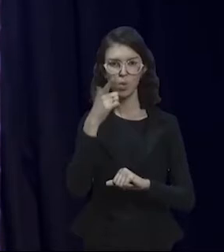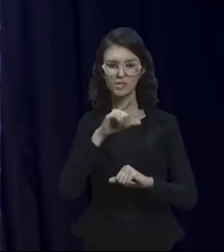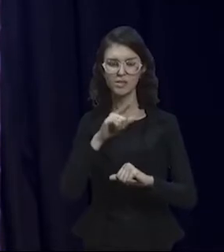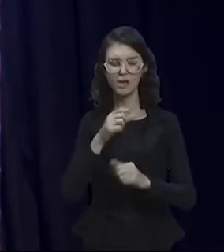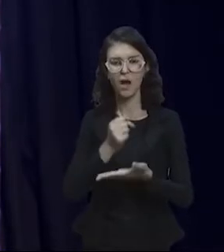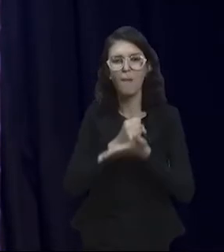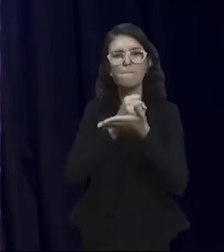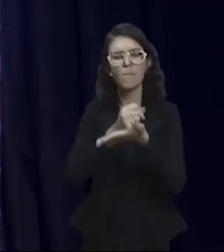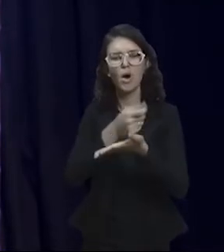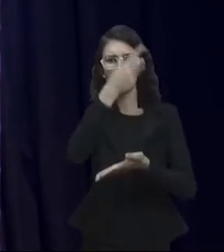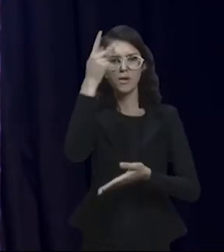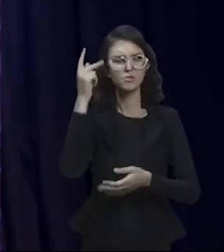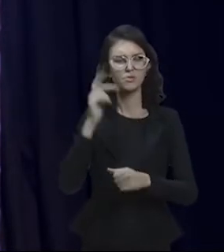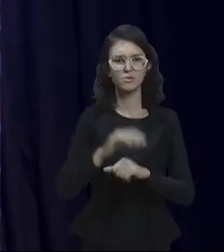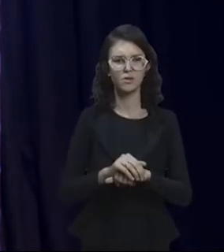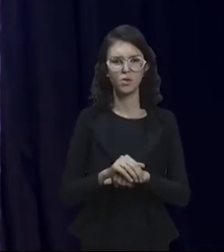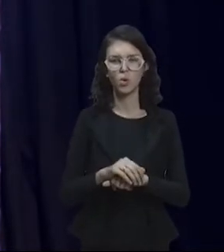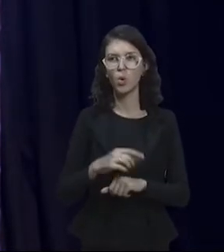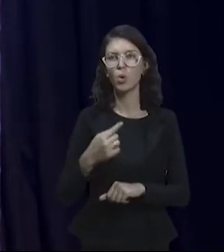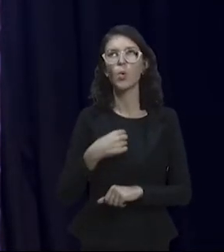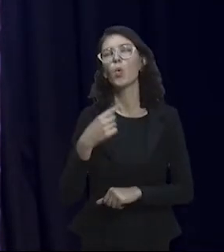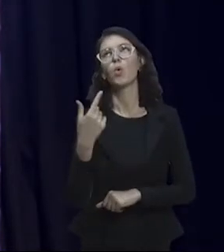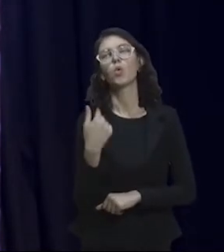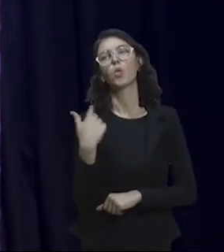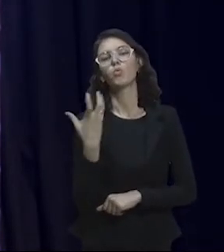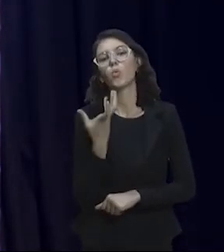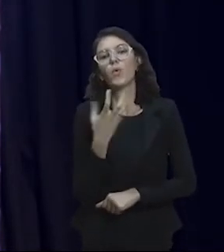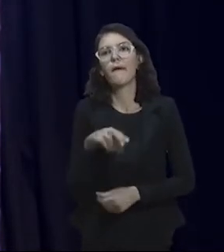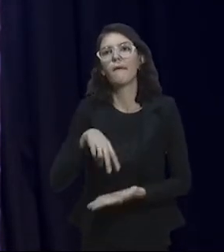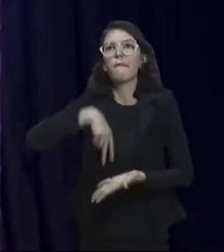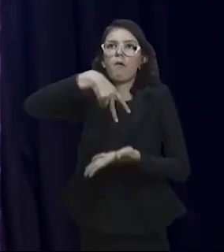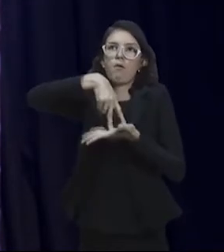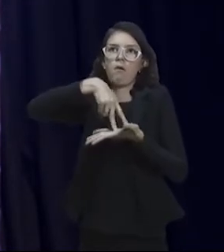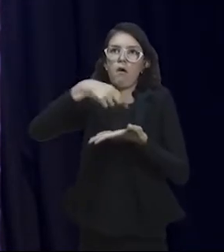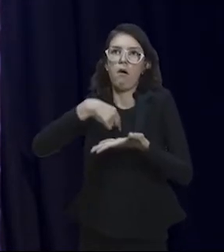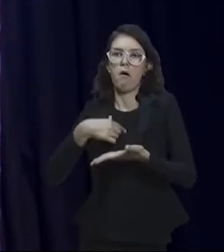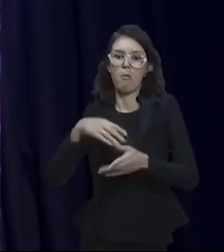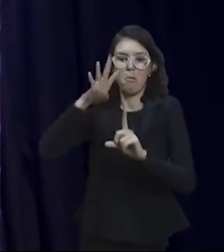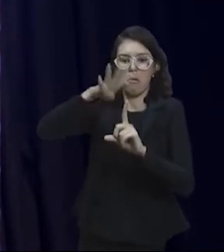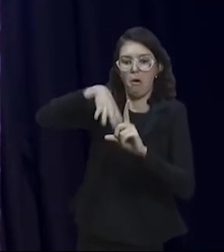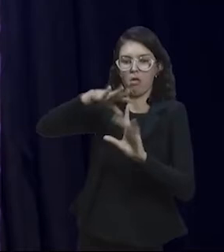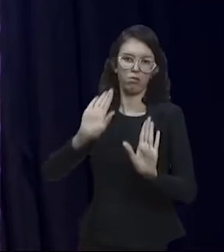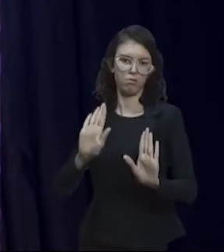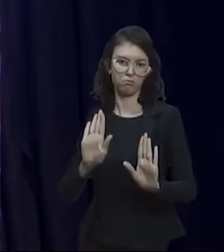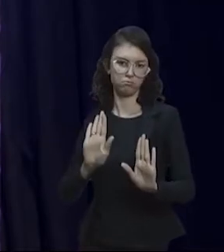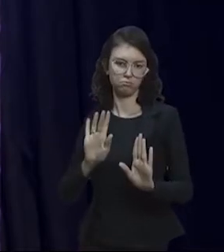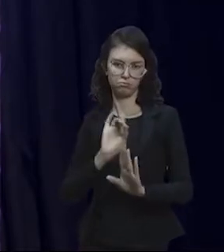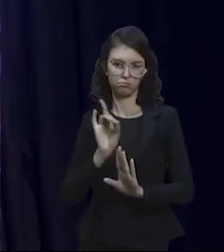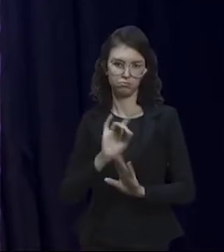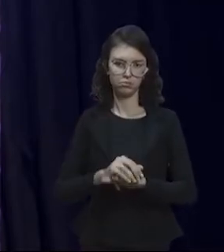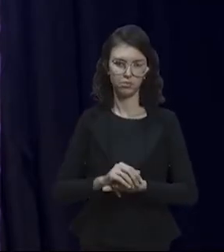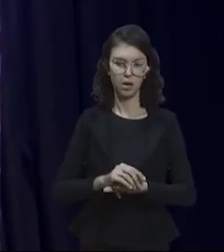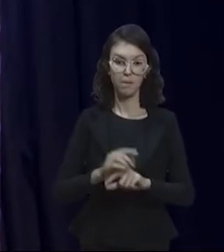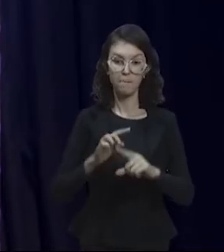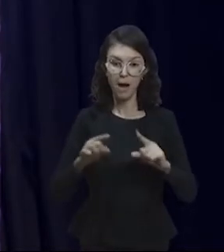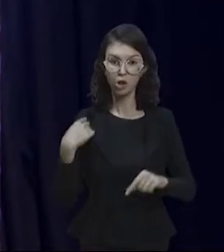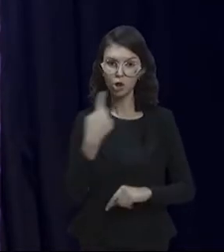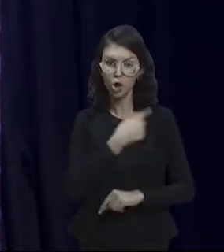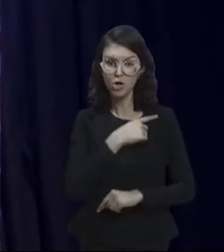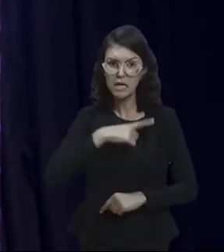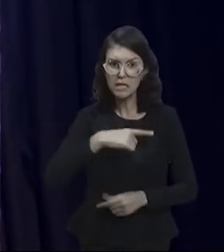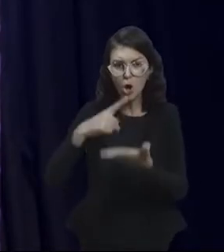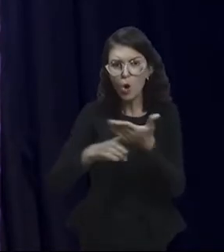Longe de nos envaidecer, meu amigo Molon, isso deve servir para reafirmar o nosso compromisso com os